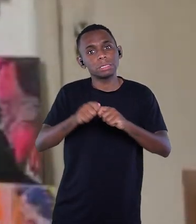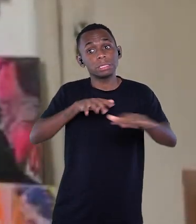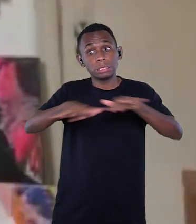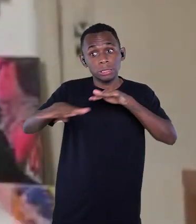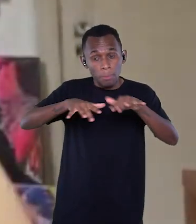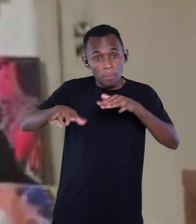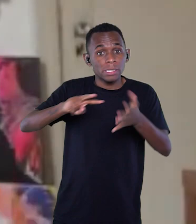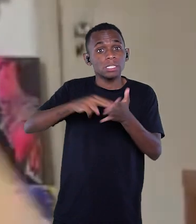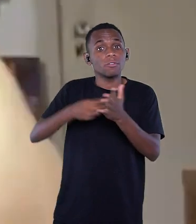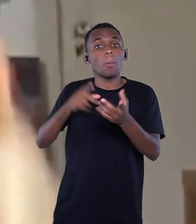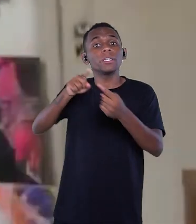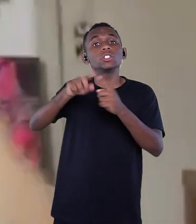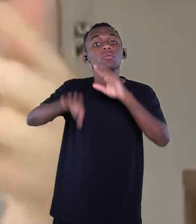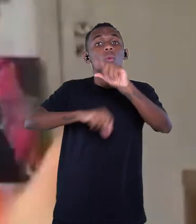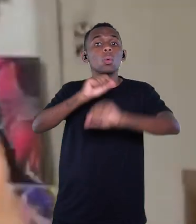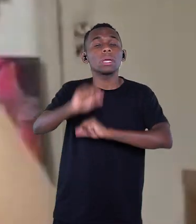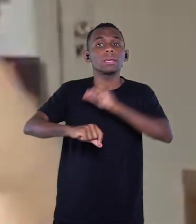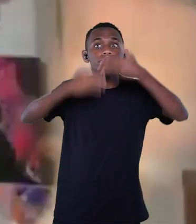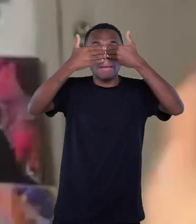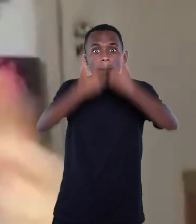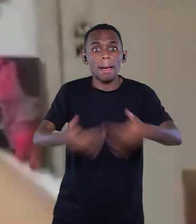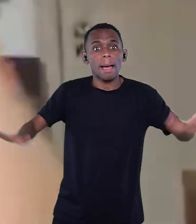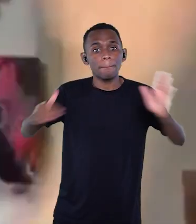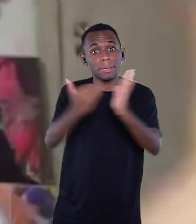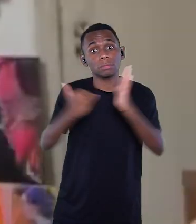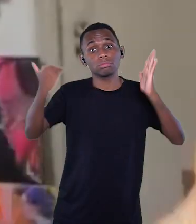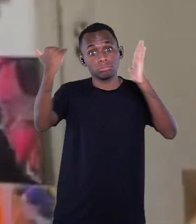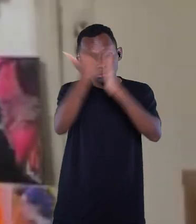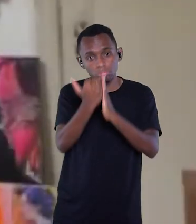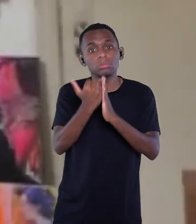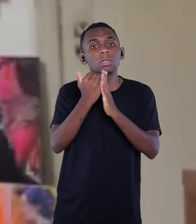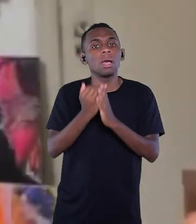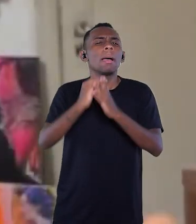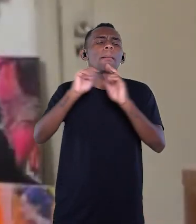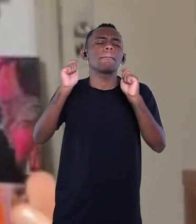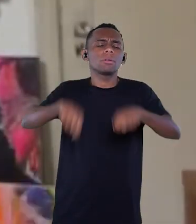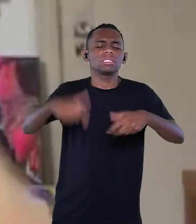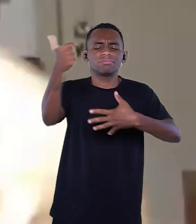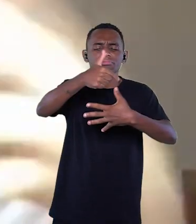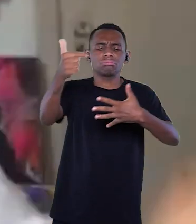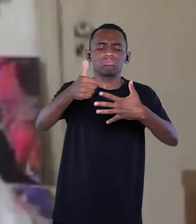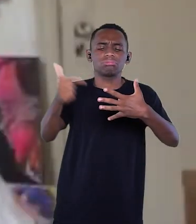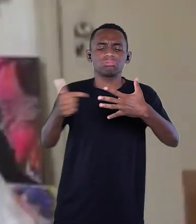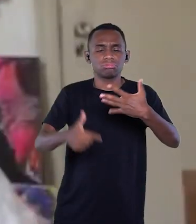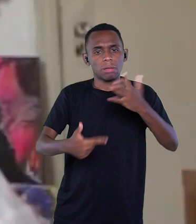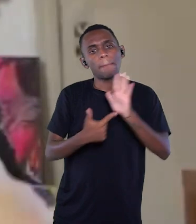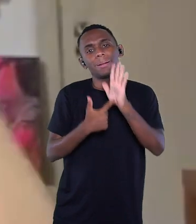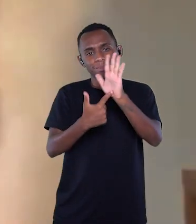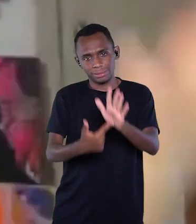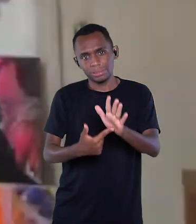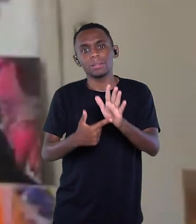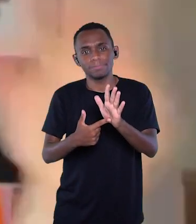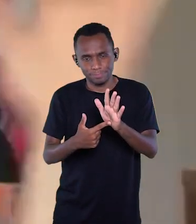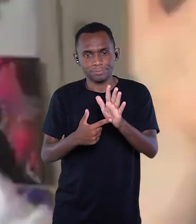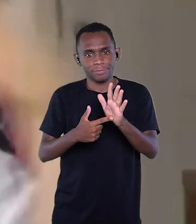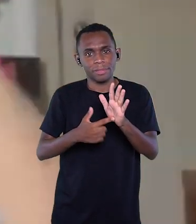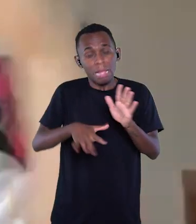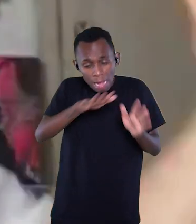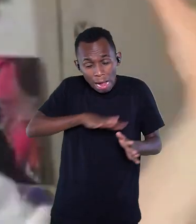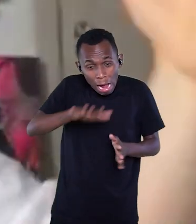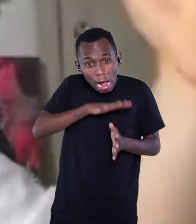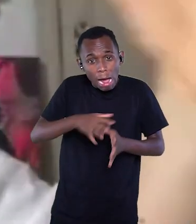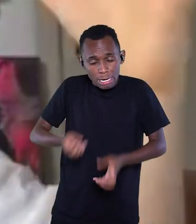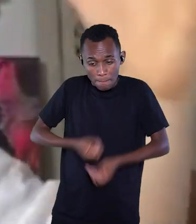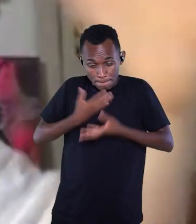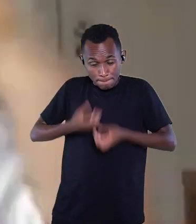de ampliar para eu conseguir trazer, de fato, uma constelação mais diversa, assim, do que é a poética,